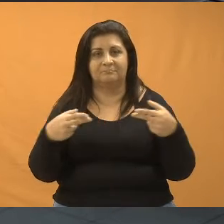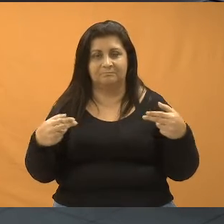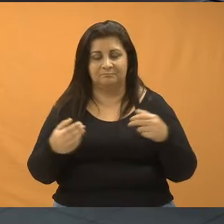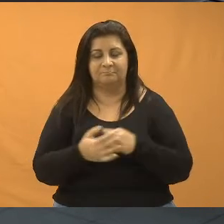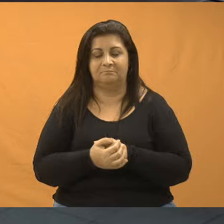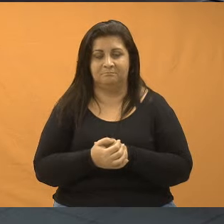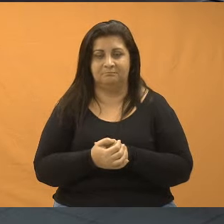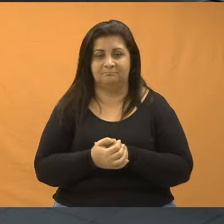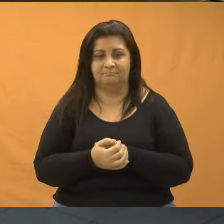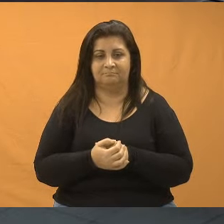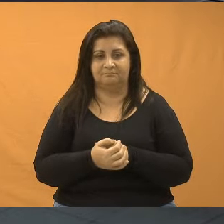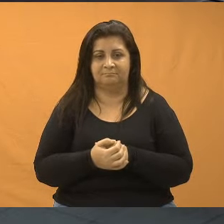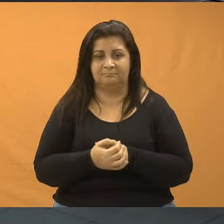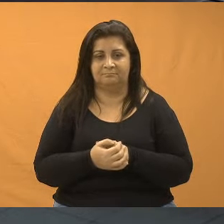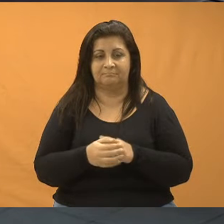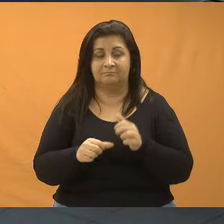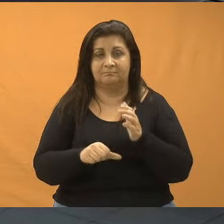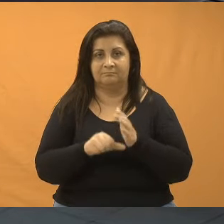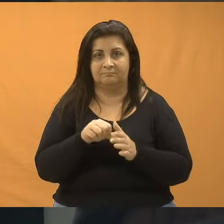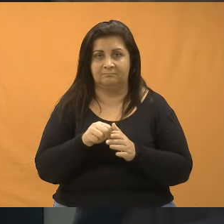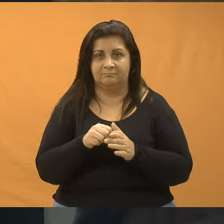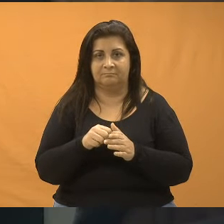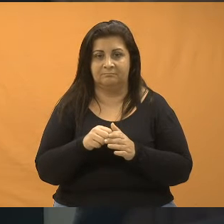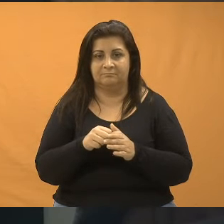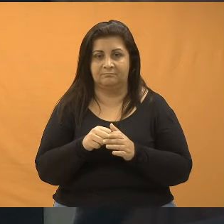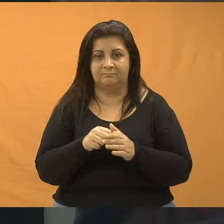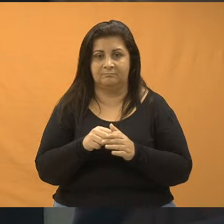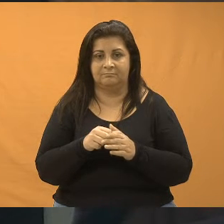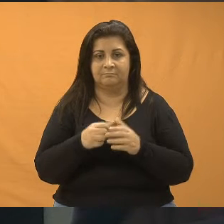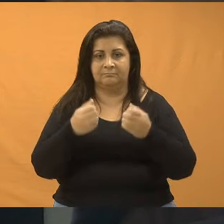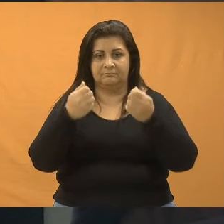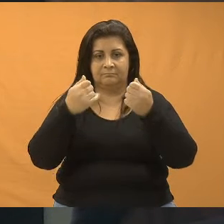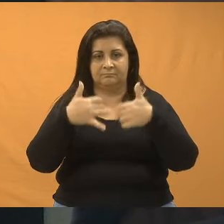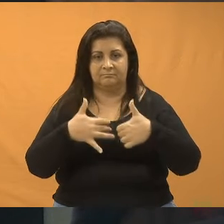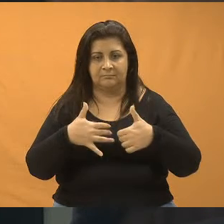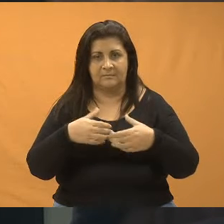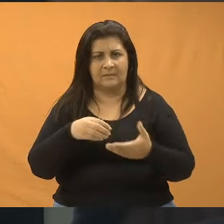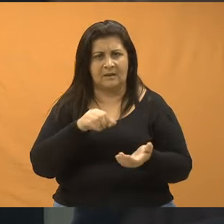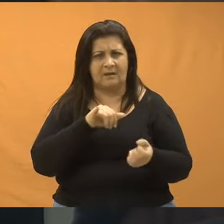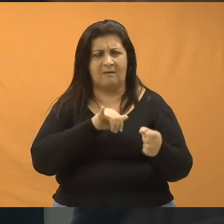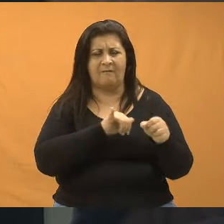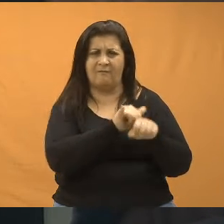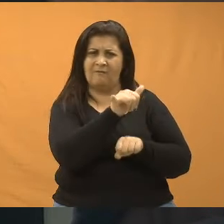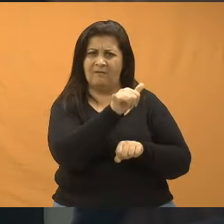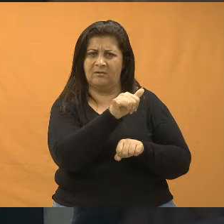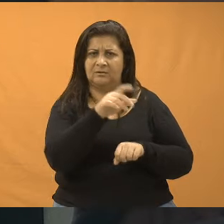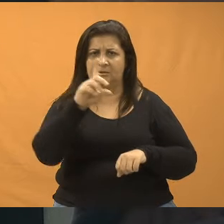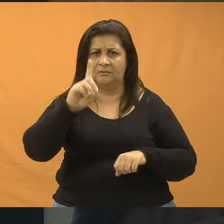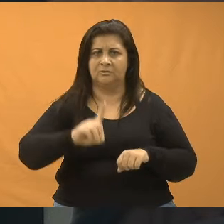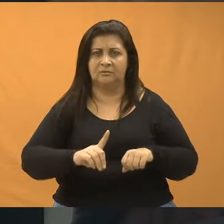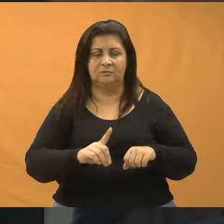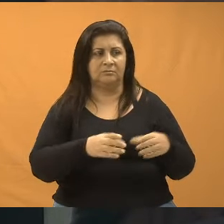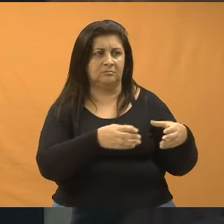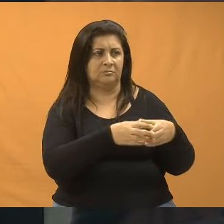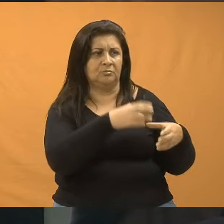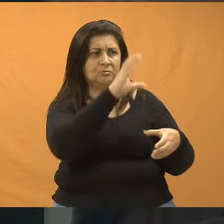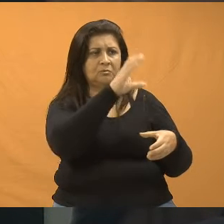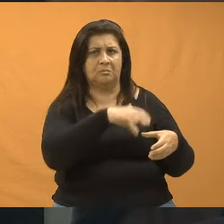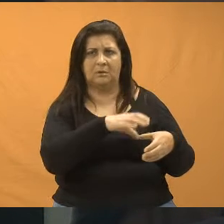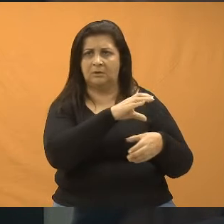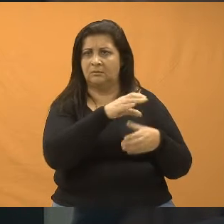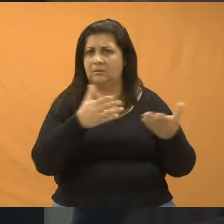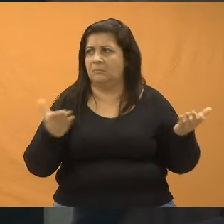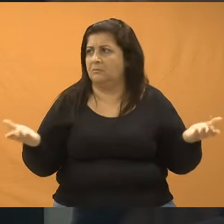eu queria registrar aqui que a ausência da diretoria da Irmandade e também